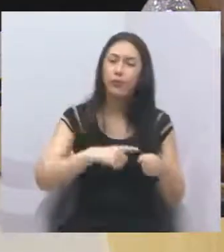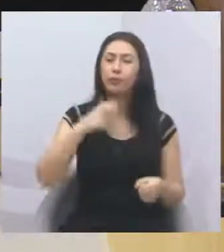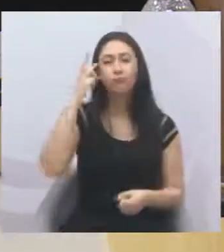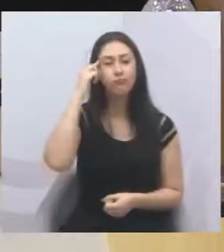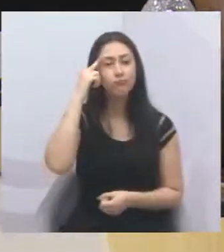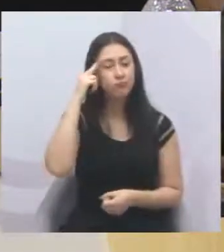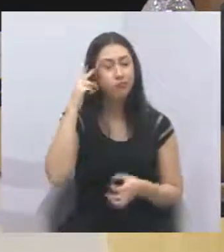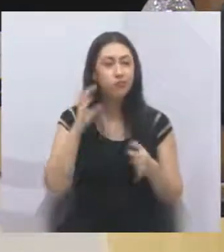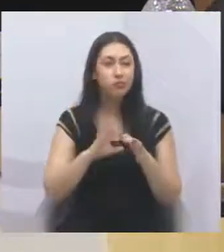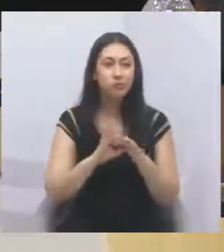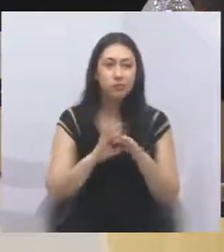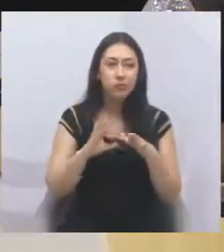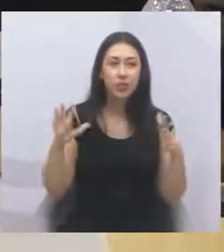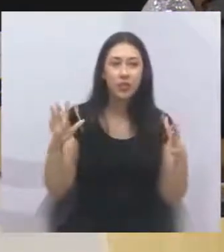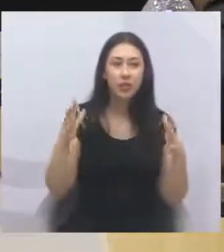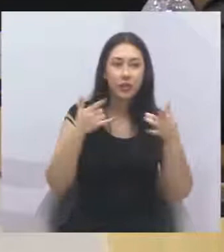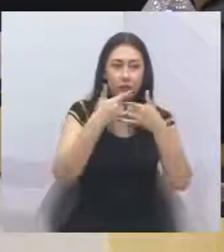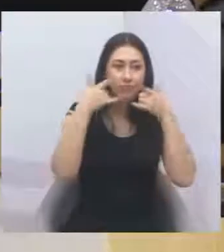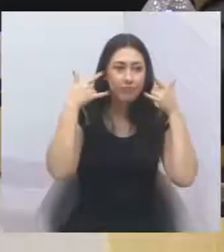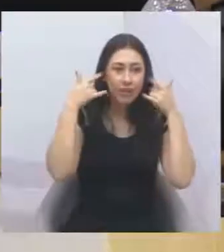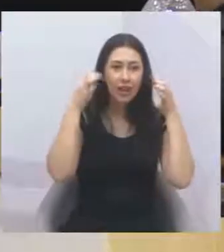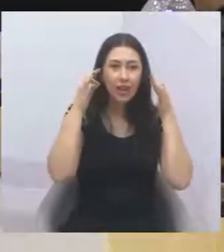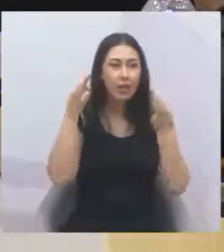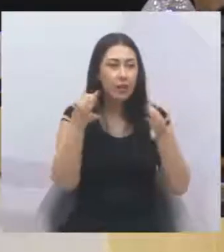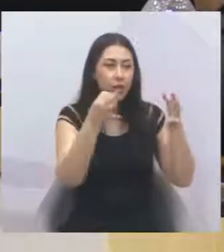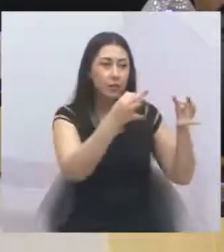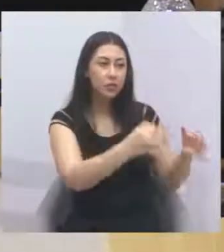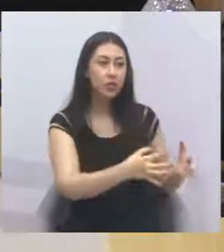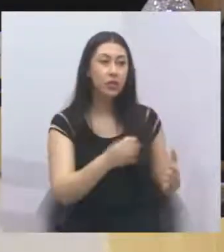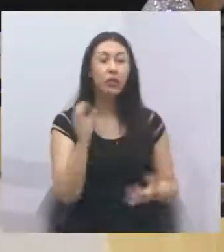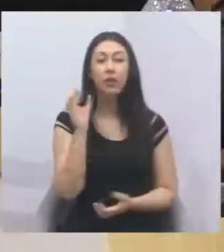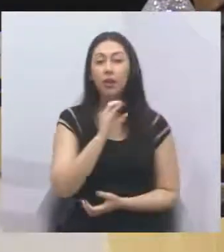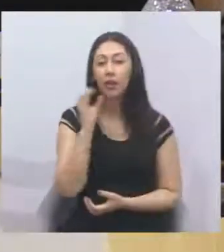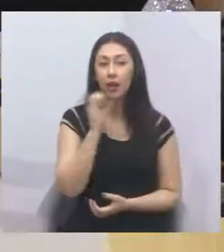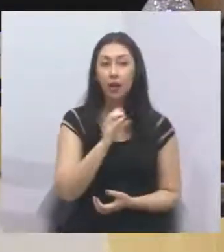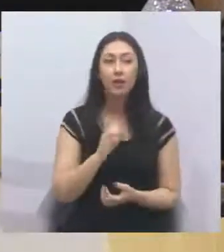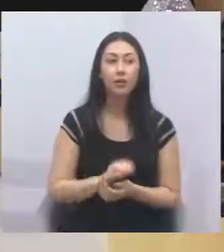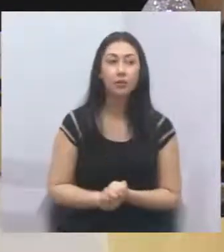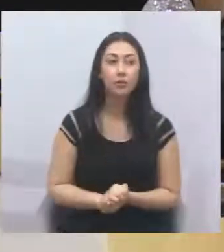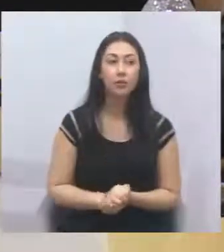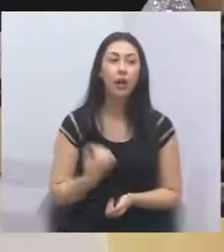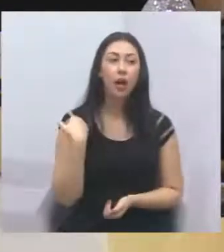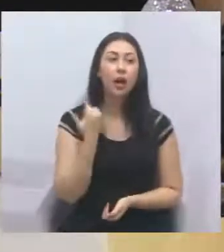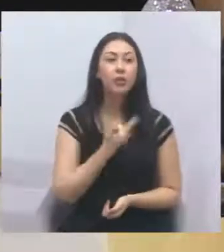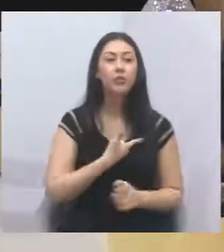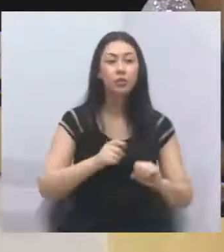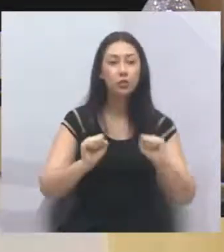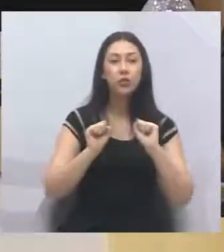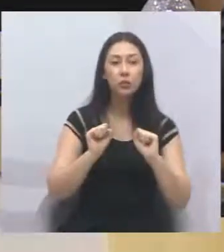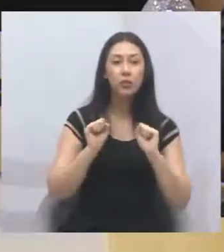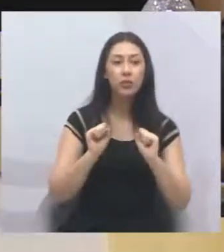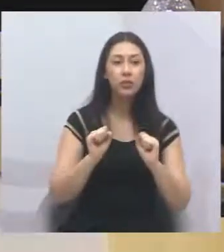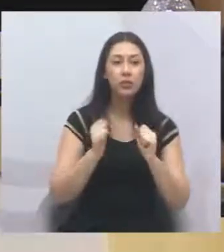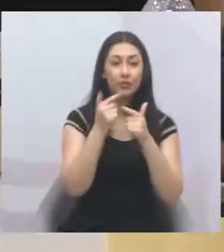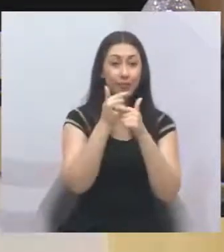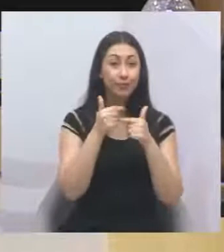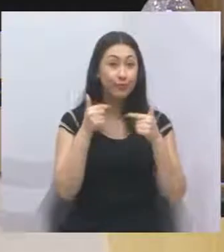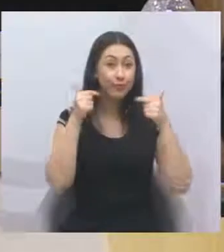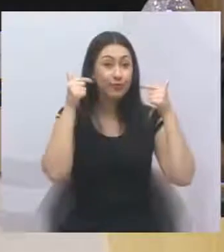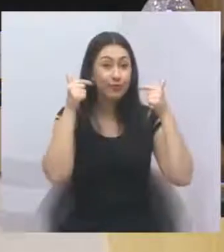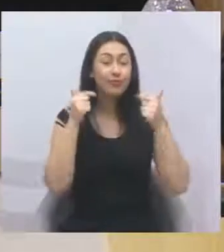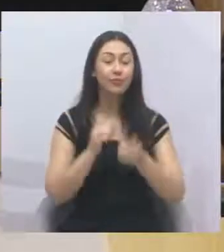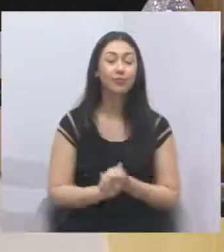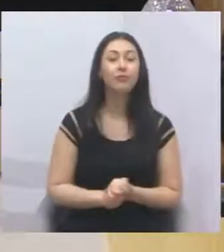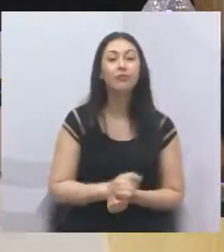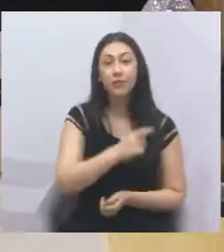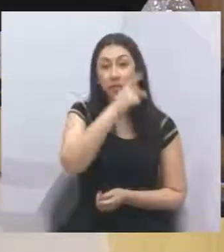também dessa máscara, né? Logo, logo, nós vamos poder sorrir sem isso aqui,